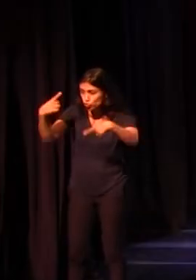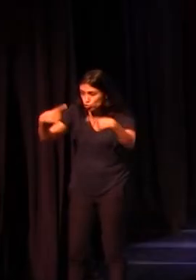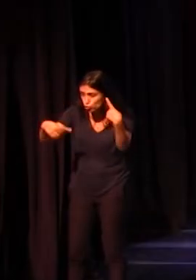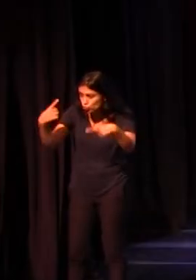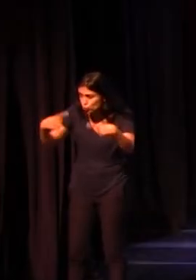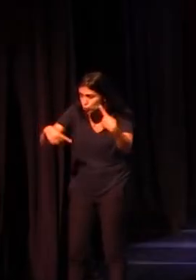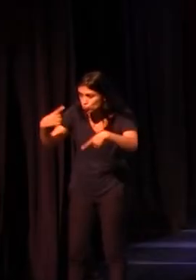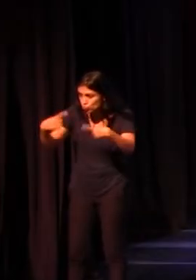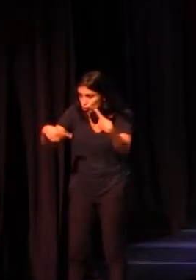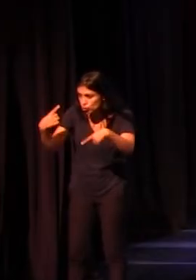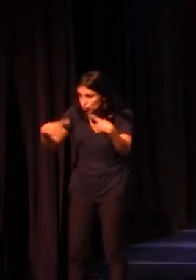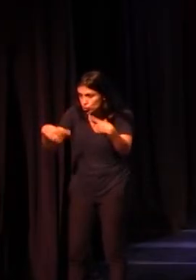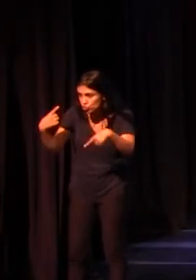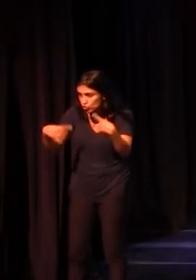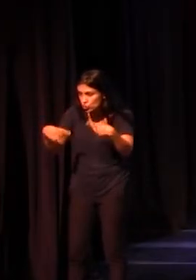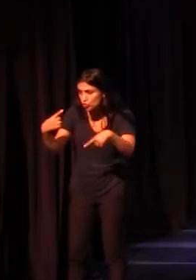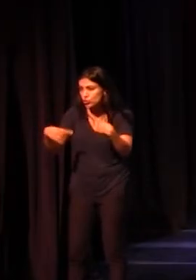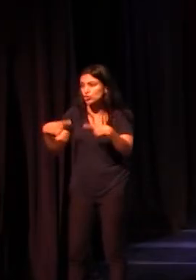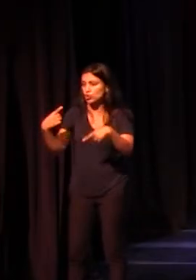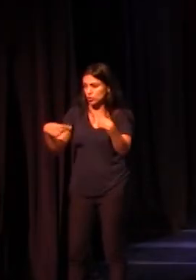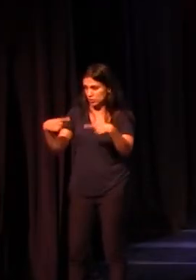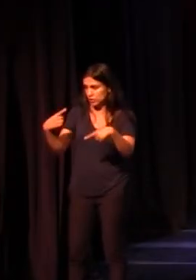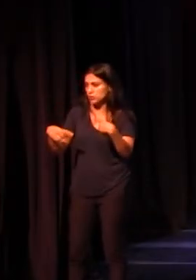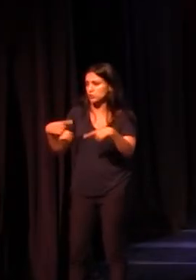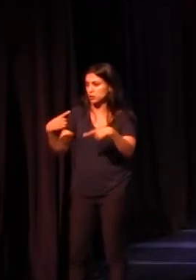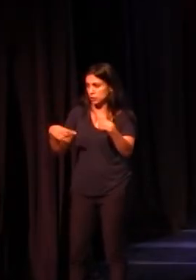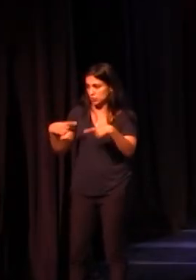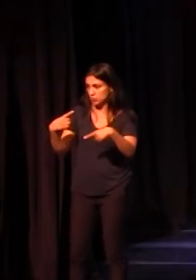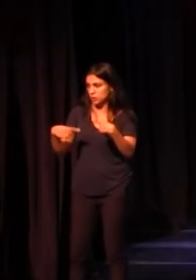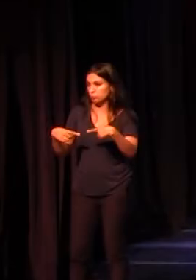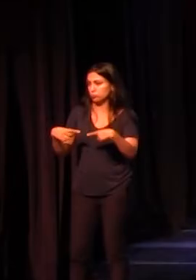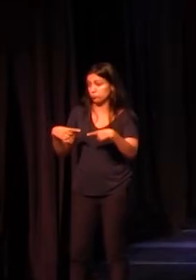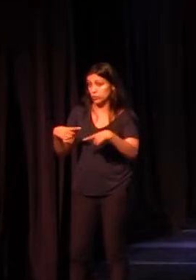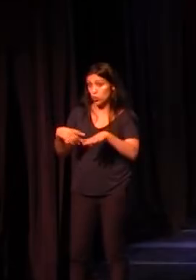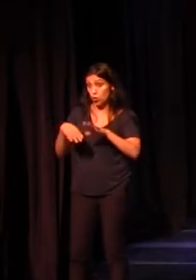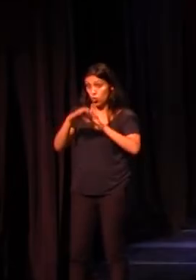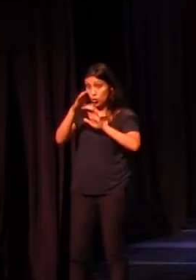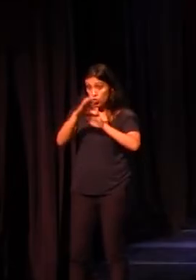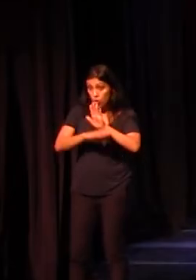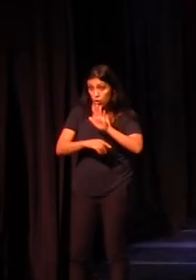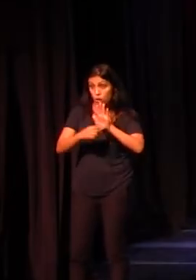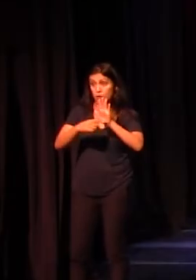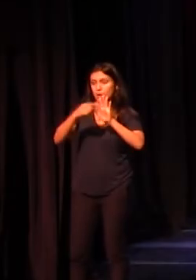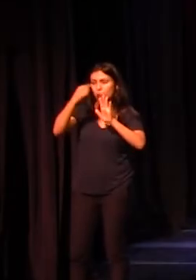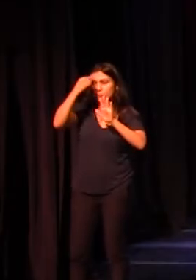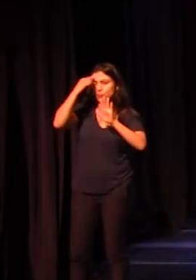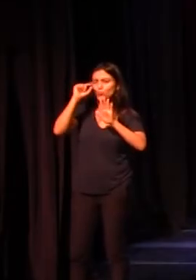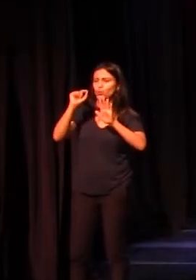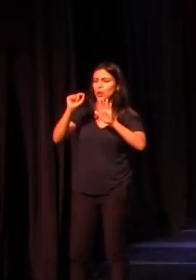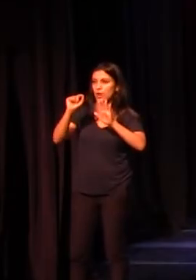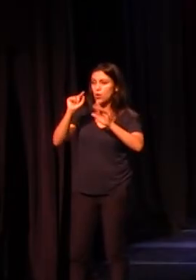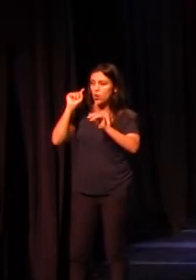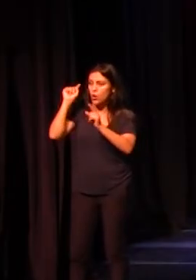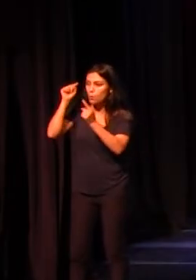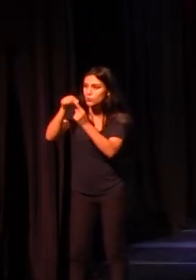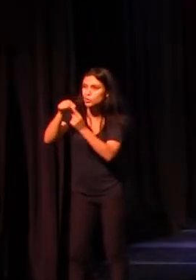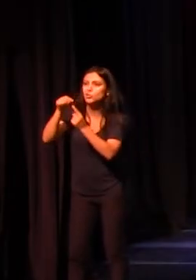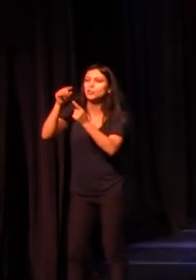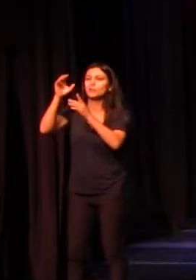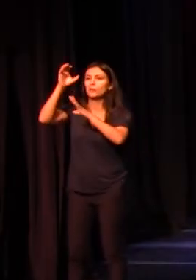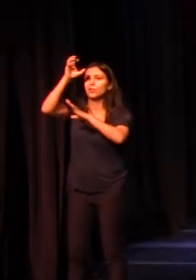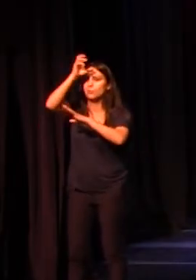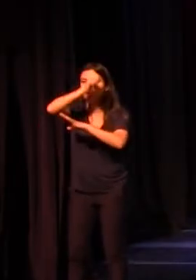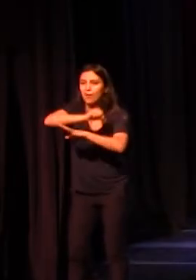isso. Então, o secretário já disse isso hoje, o currículo foi pensado de uma maneira que os objetivos de aprendizagem e